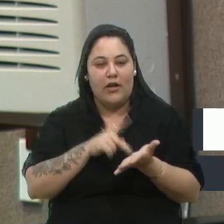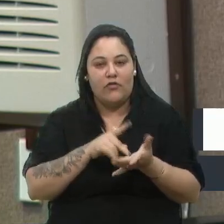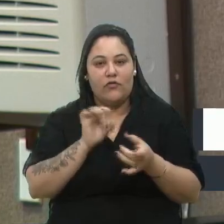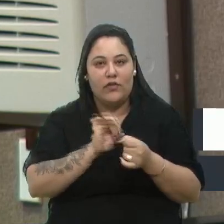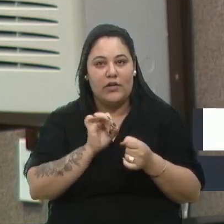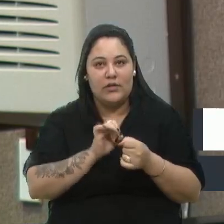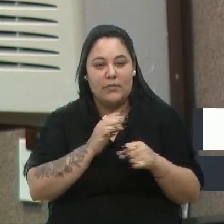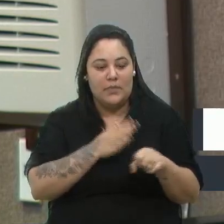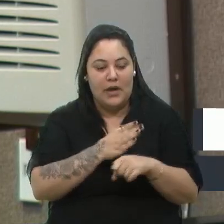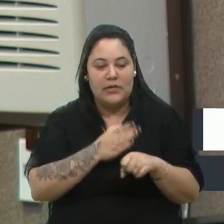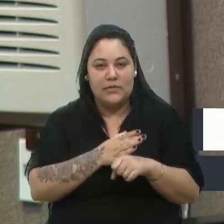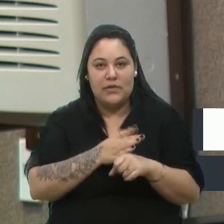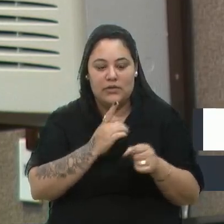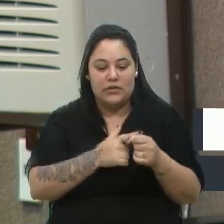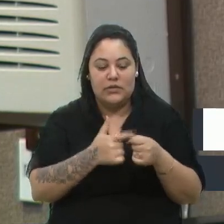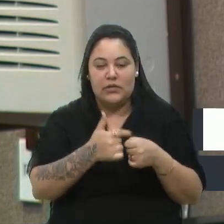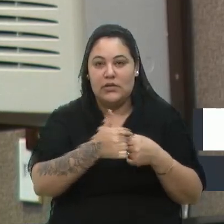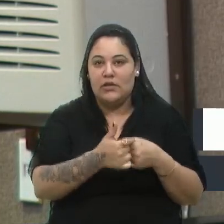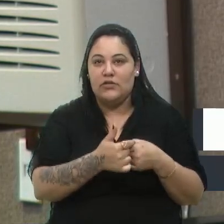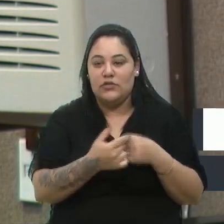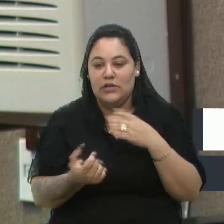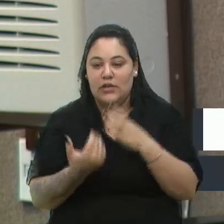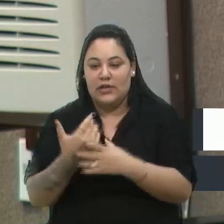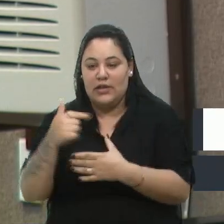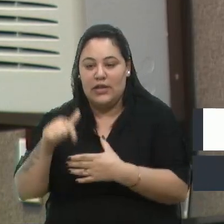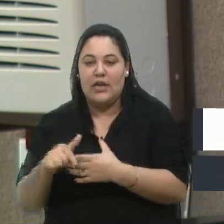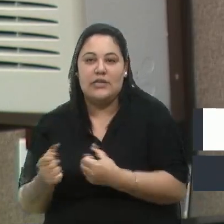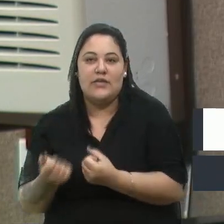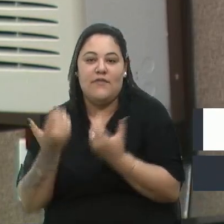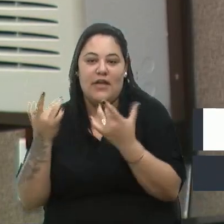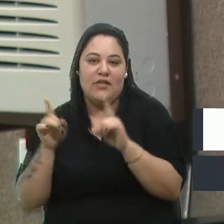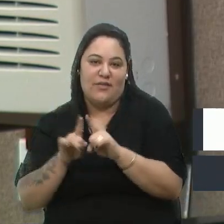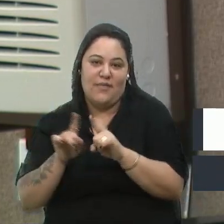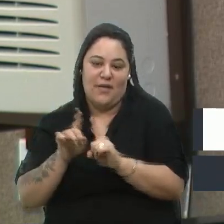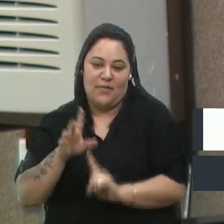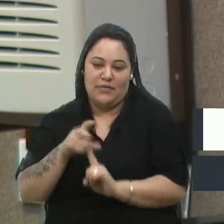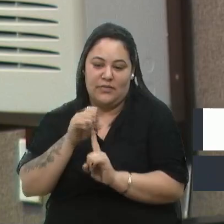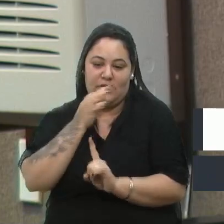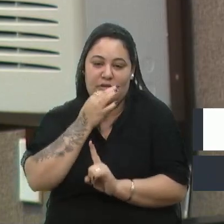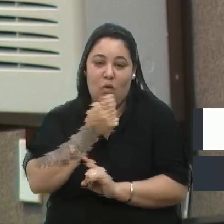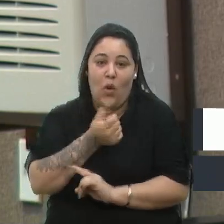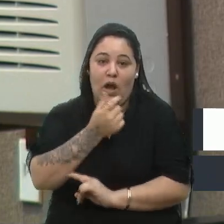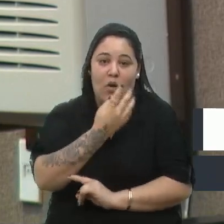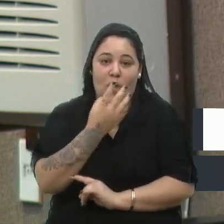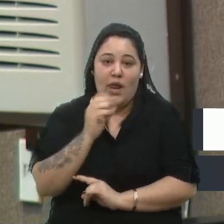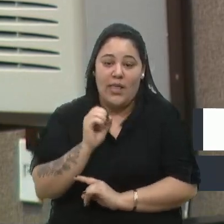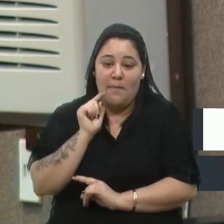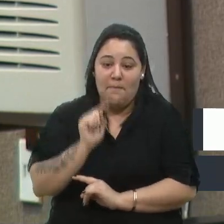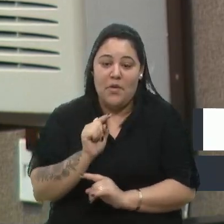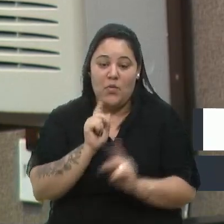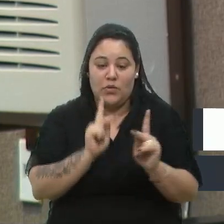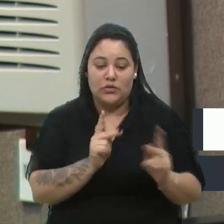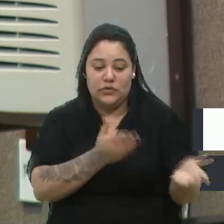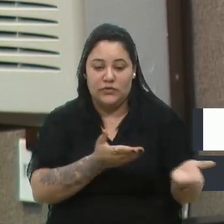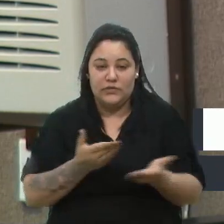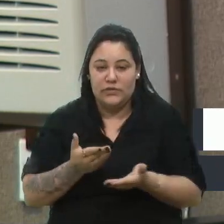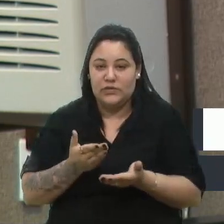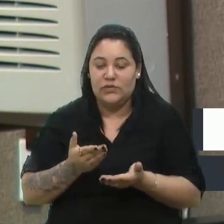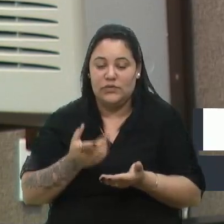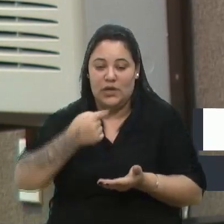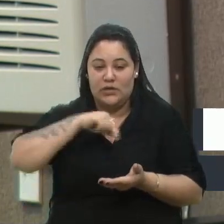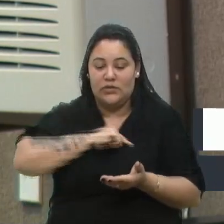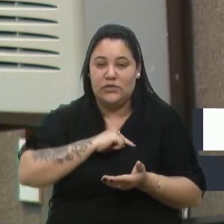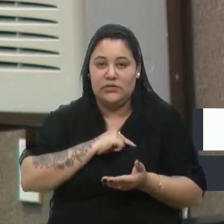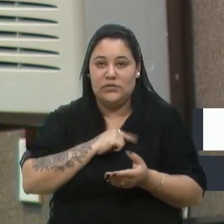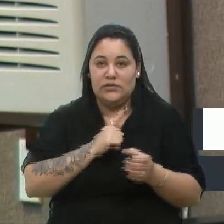que é a sede deste tipo de evento. Então, praticamente quase 40 mil pessoas visitando a nossa